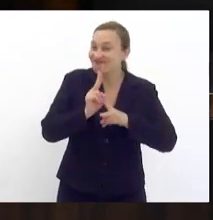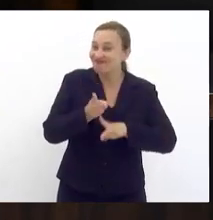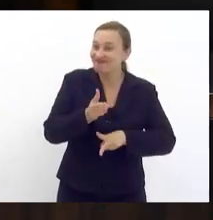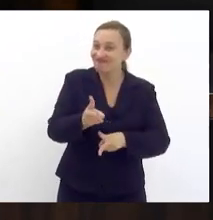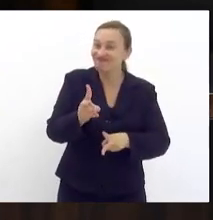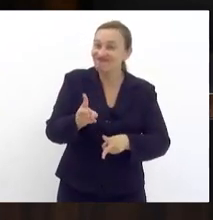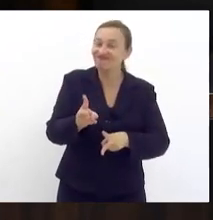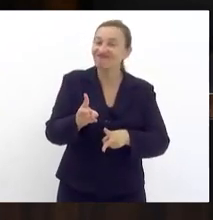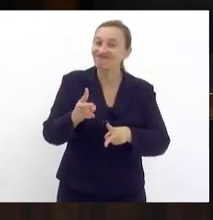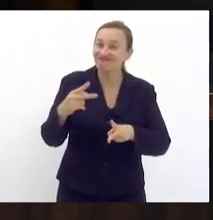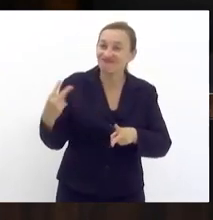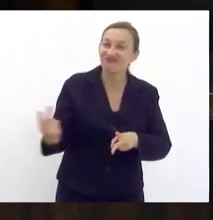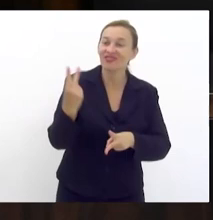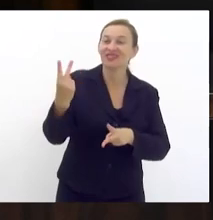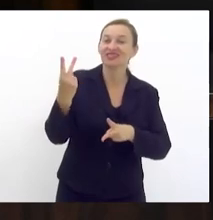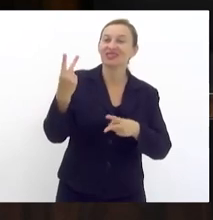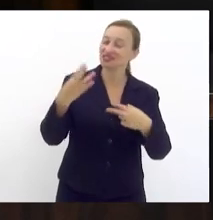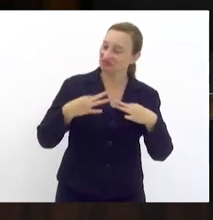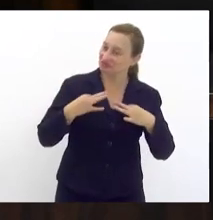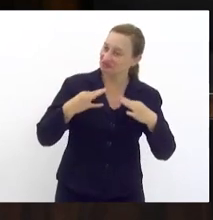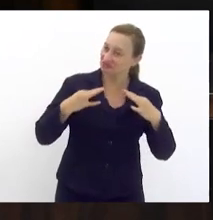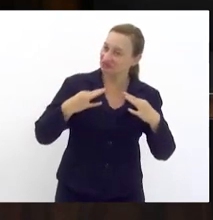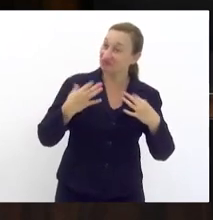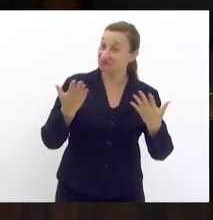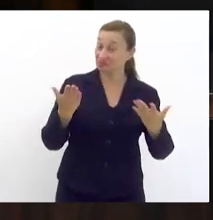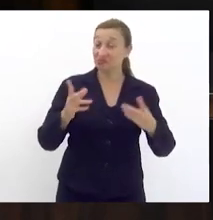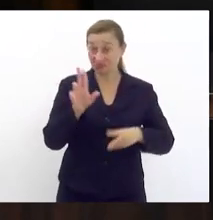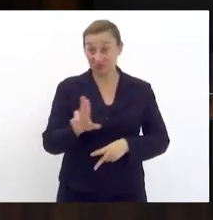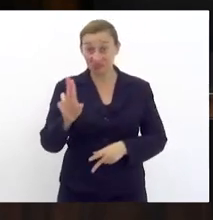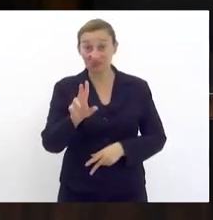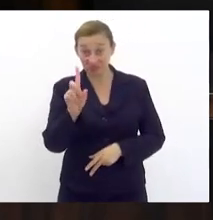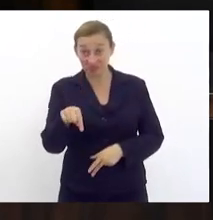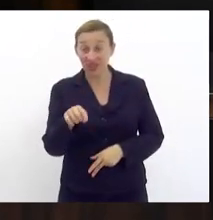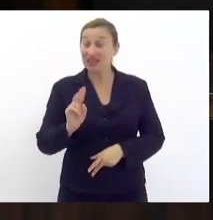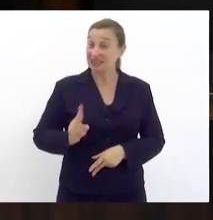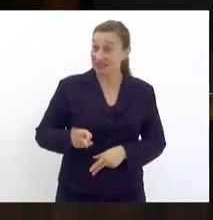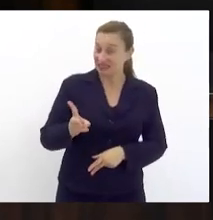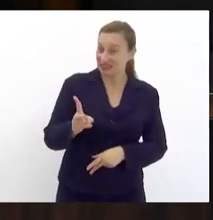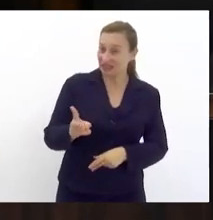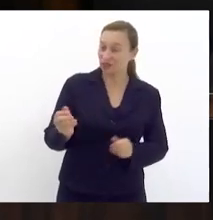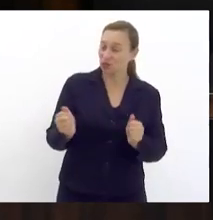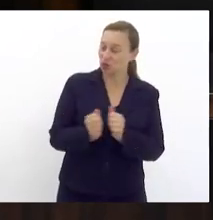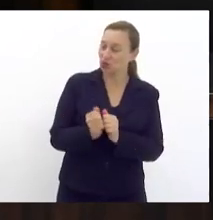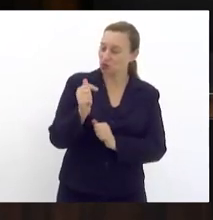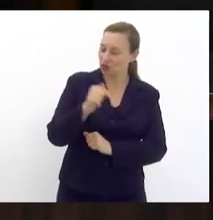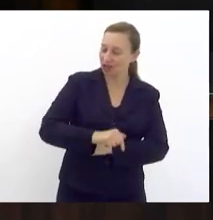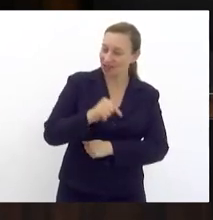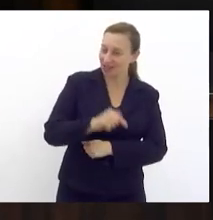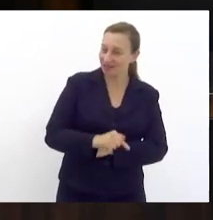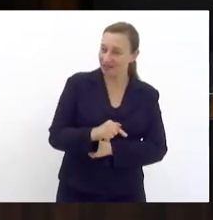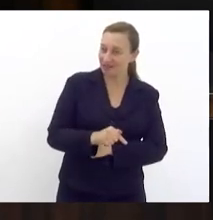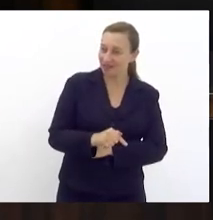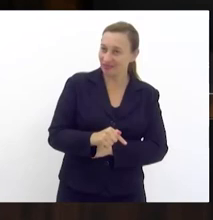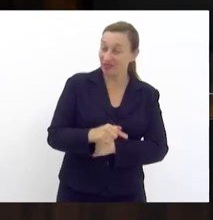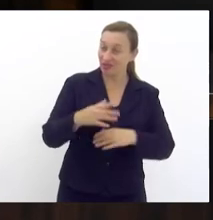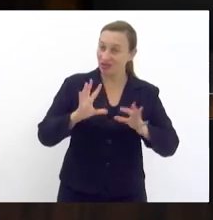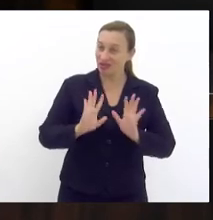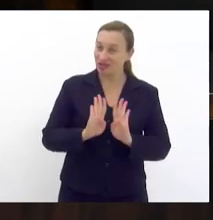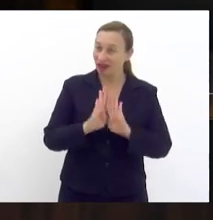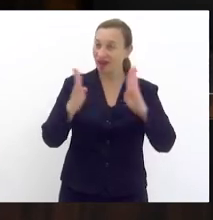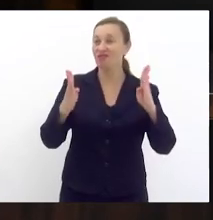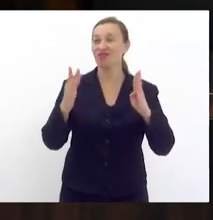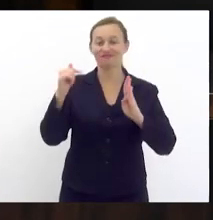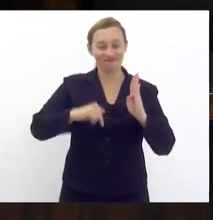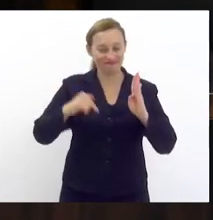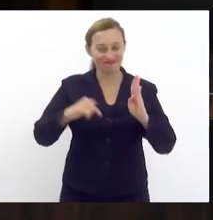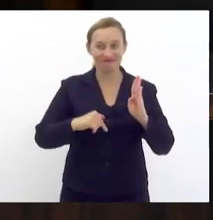sempre honrando essa farda que vocês honram, tá? E sempre estaremos aqui com as portas abertas aqui,